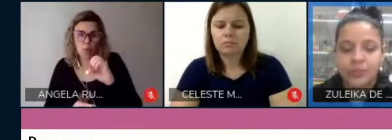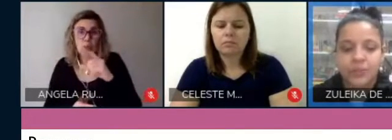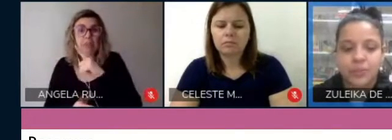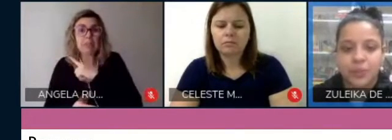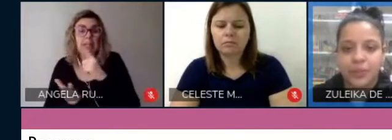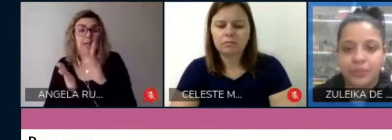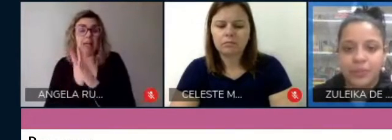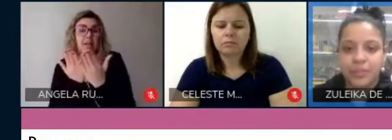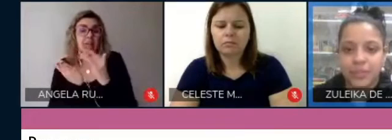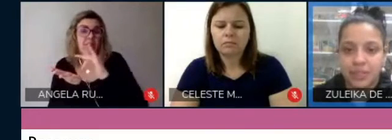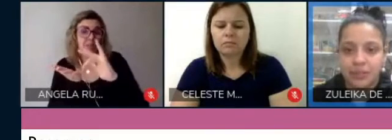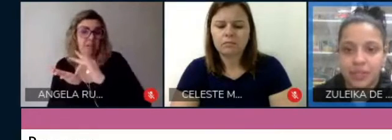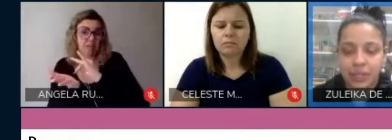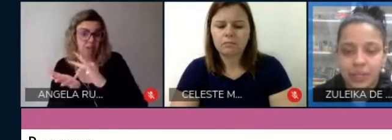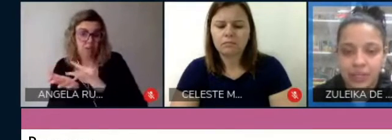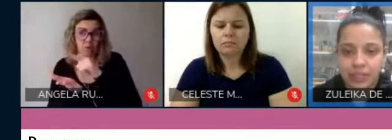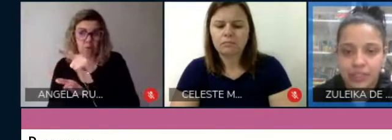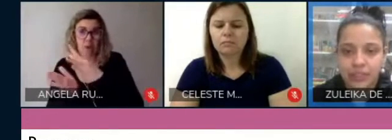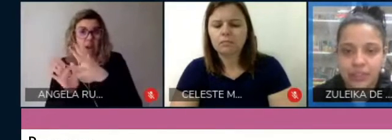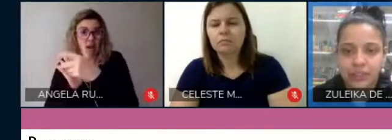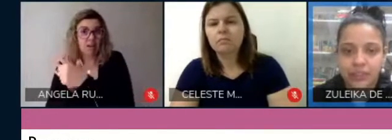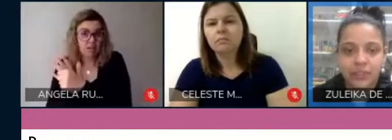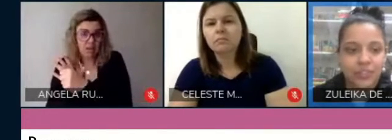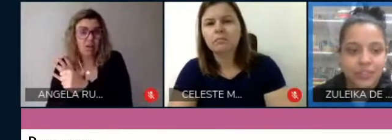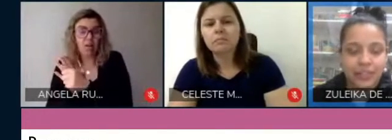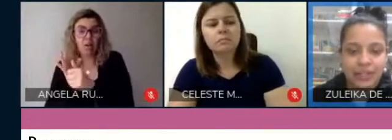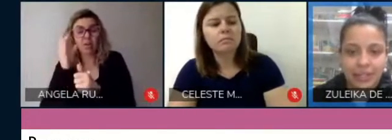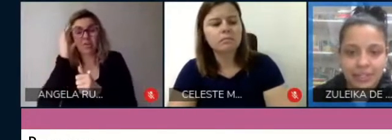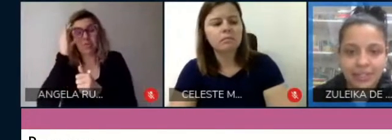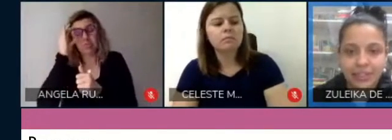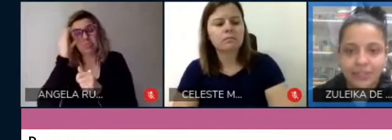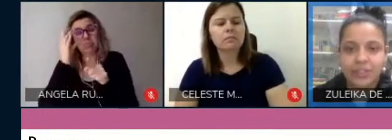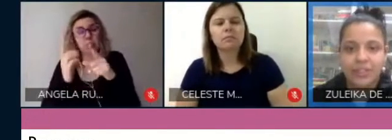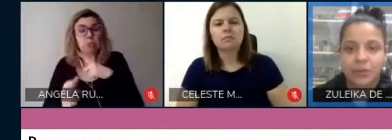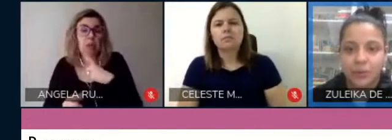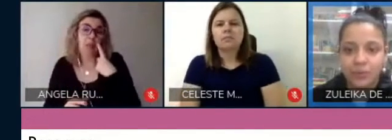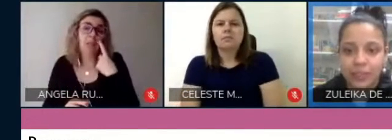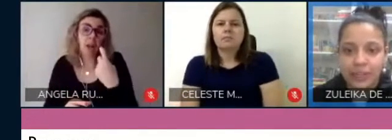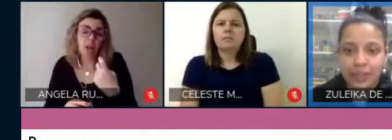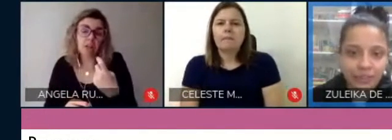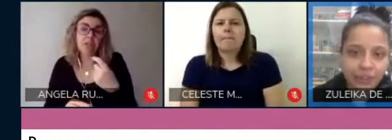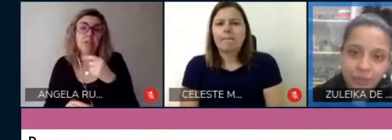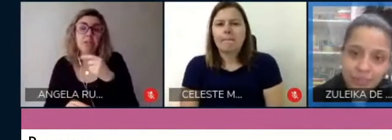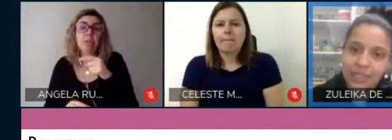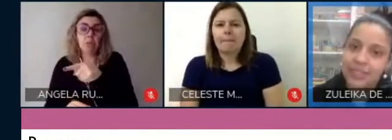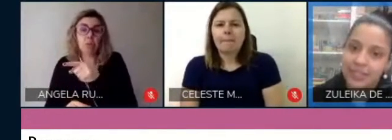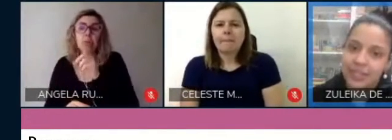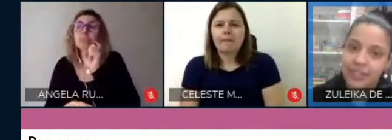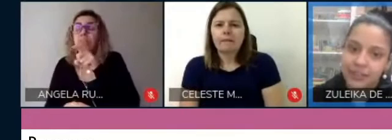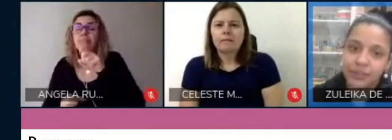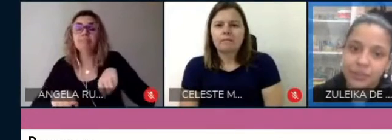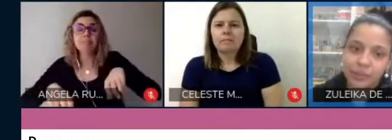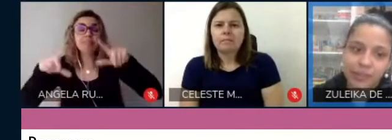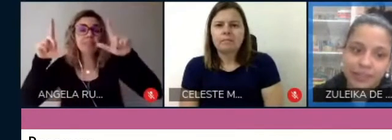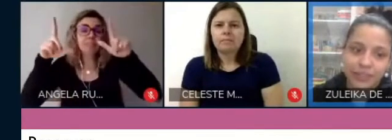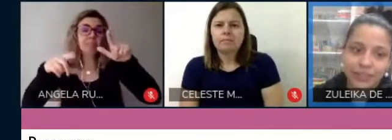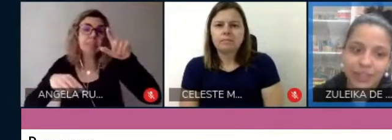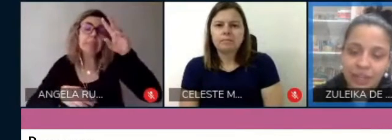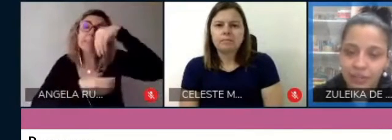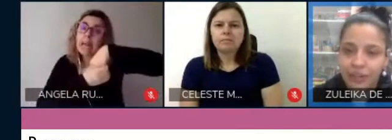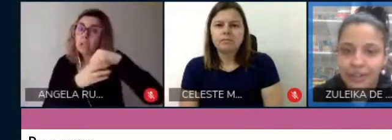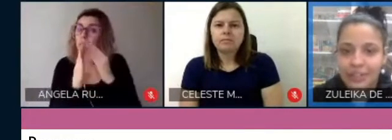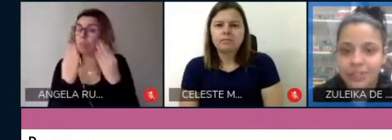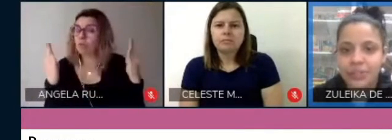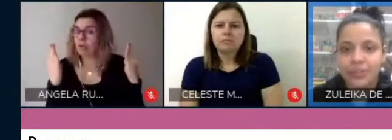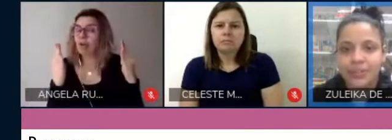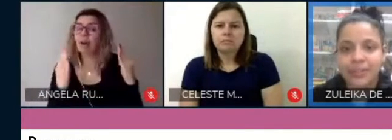livro eletrônico disponível no acervo que te interessa, você encontra ele e vai conseguir acessar dentro do